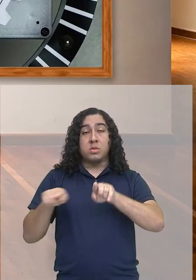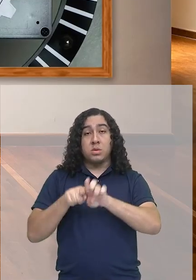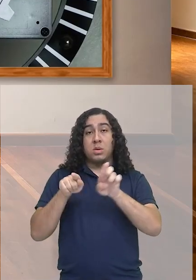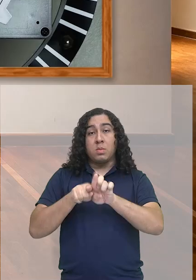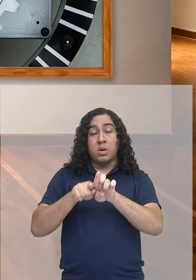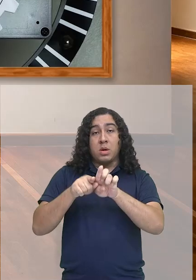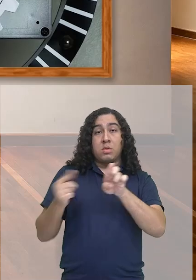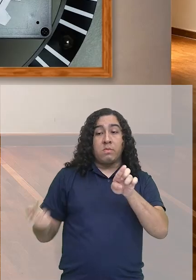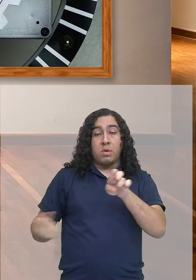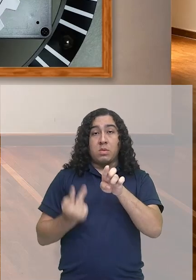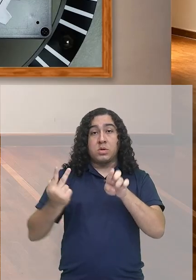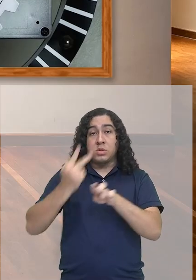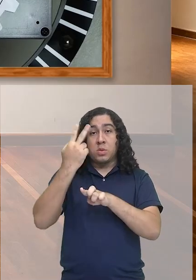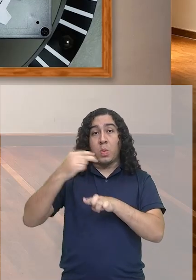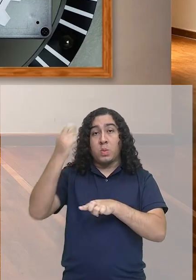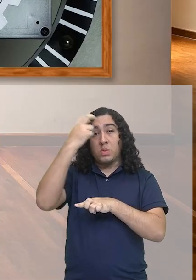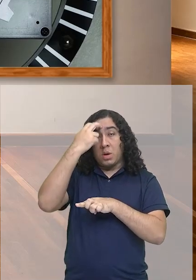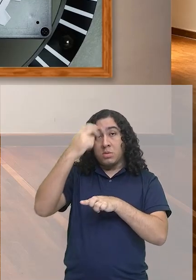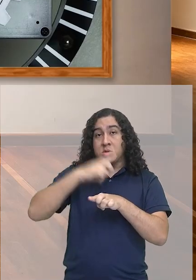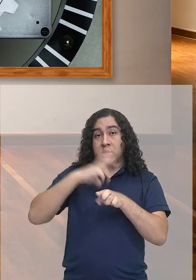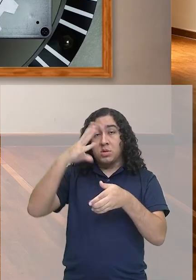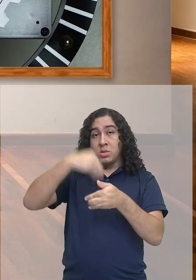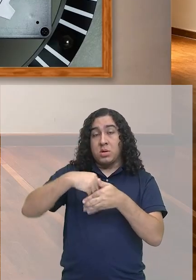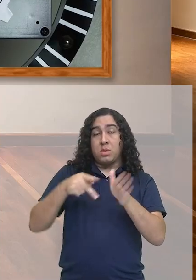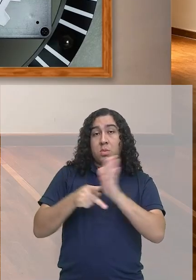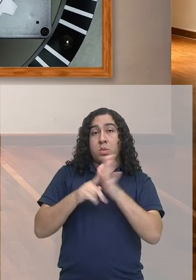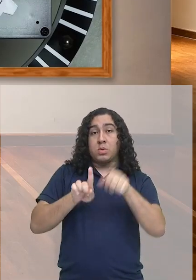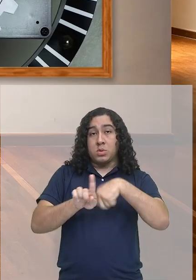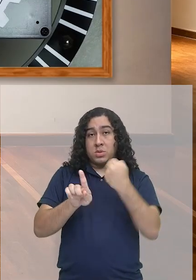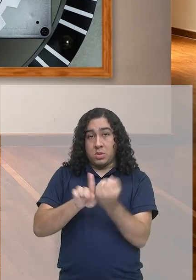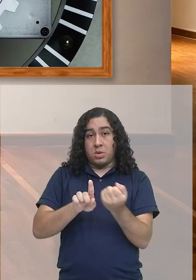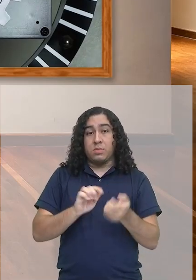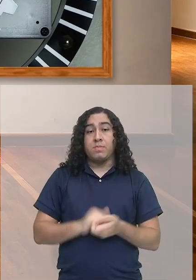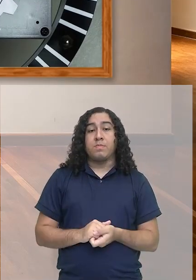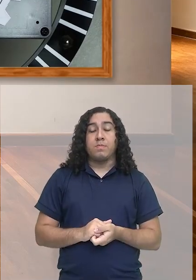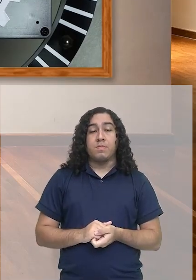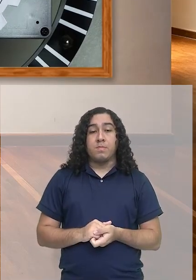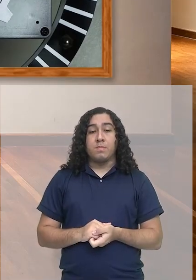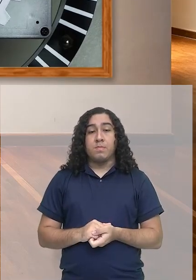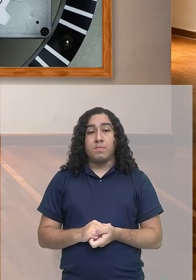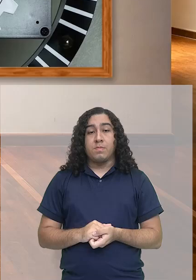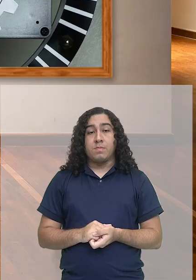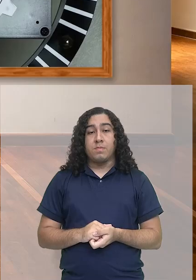culturais compartilhados pela sociedade. E aí nós vamos ver